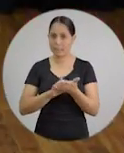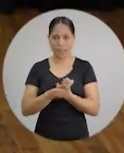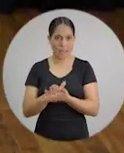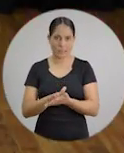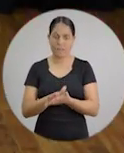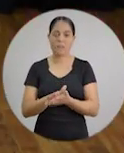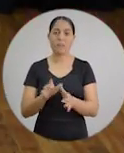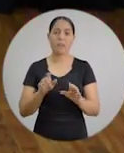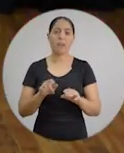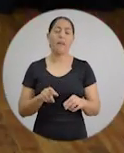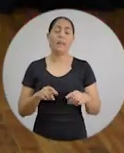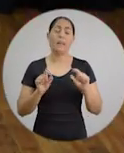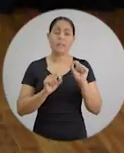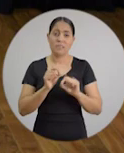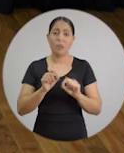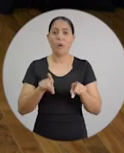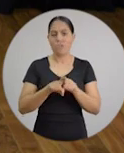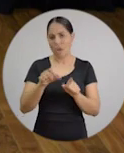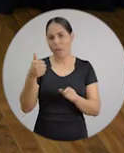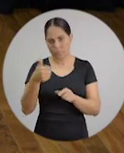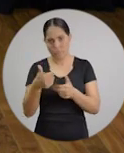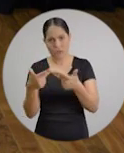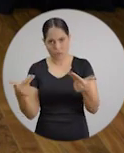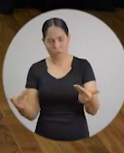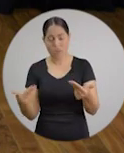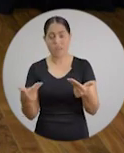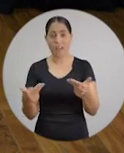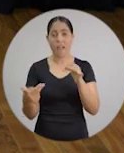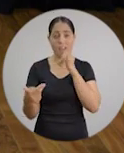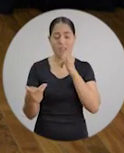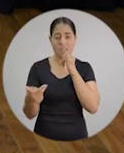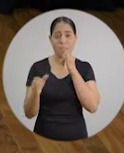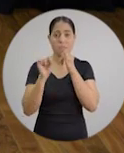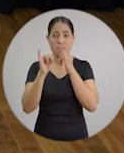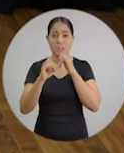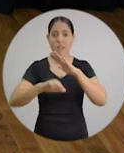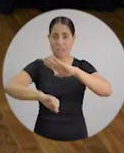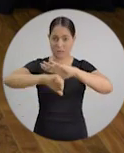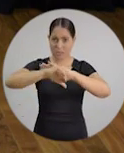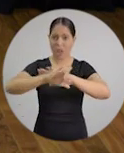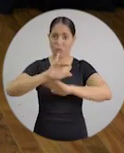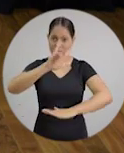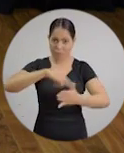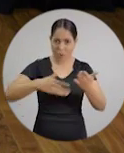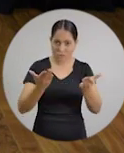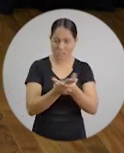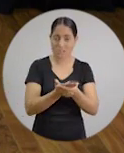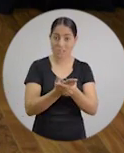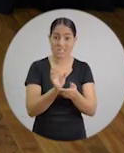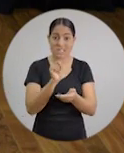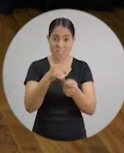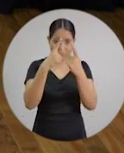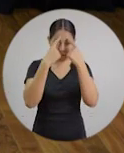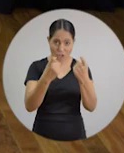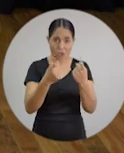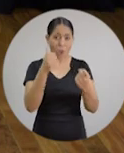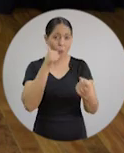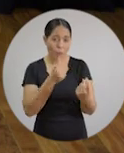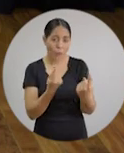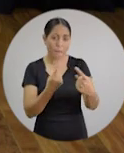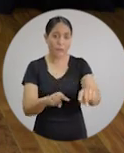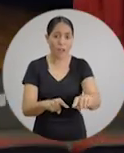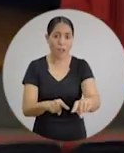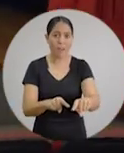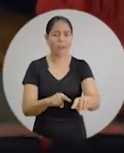criminais. Esse já é um primeiro filtro. Quando aparece ali a existência de um processo criminal e que seja de violência contra a mulher, já se pode, a